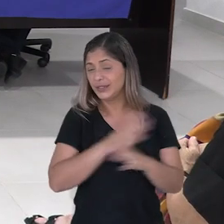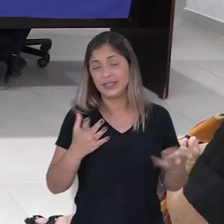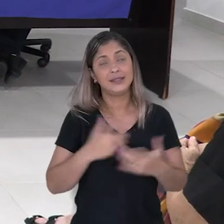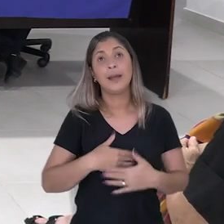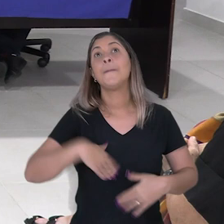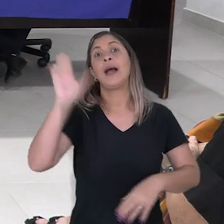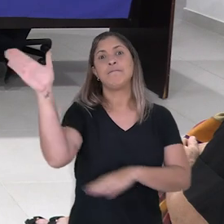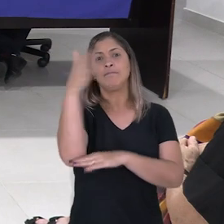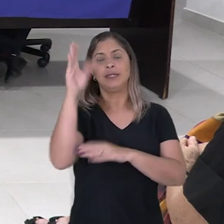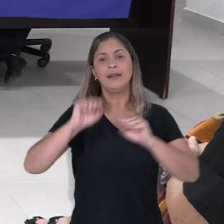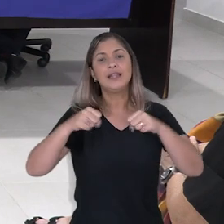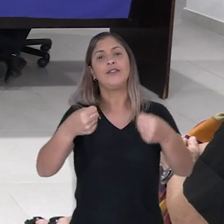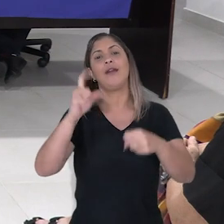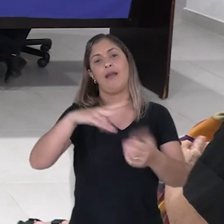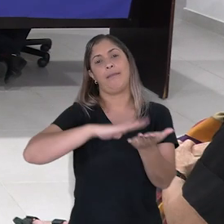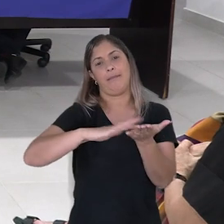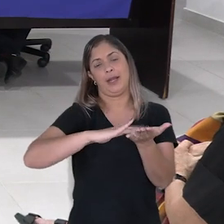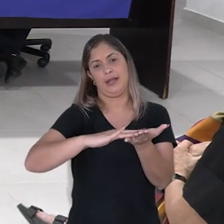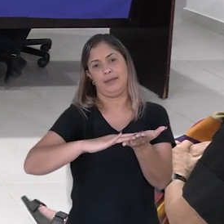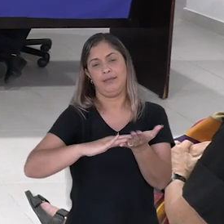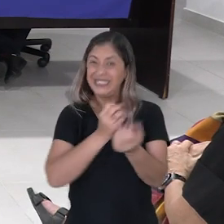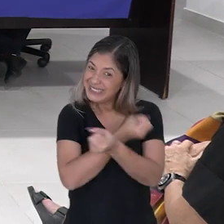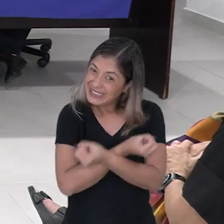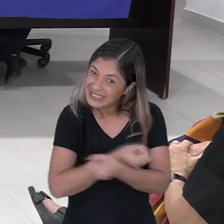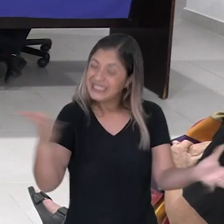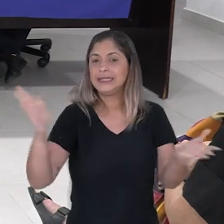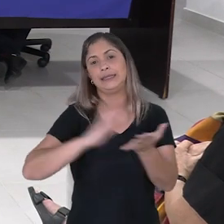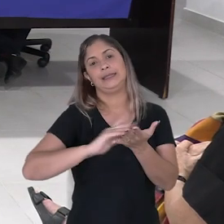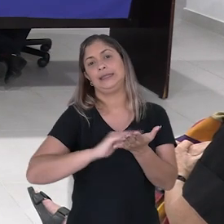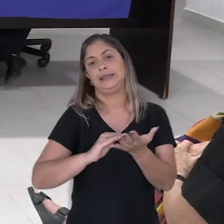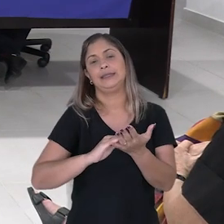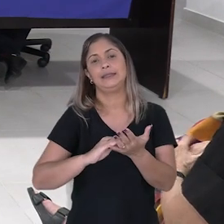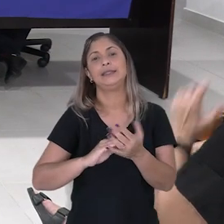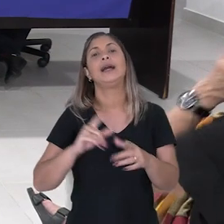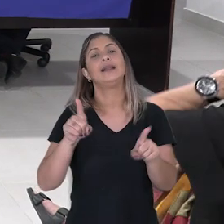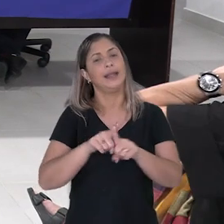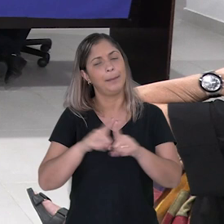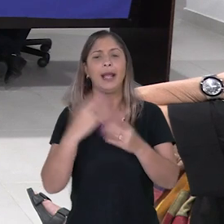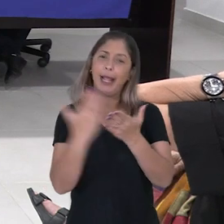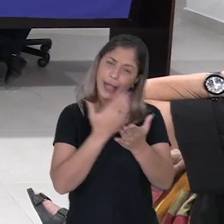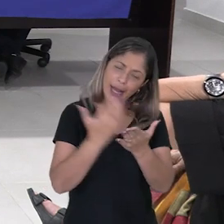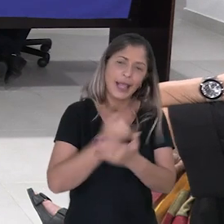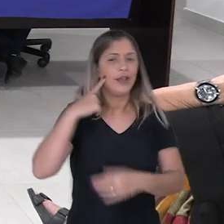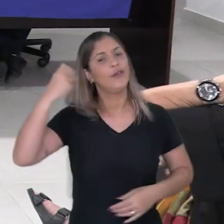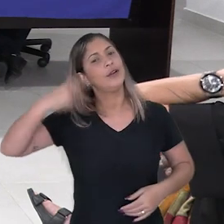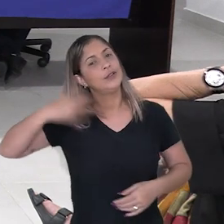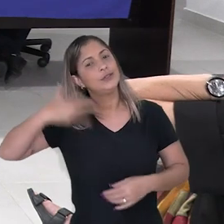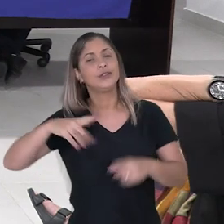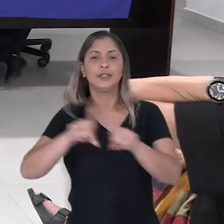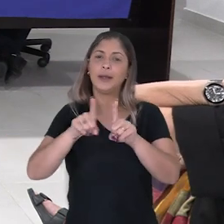nossa grande bandeira, digamos assim, é o Braille. Então, se a gente puder distribuir tudo em Braille, mesmo que tenha o livro também, audiobook, mesmo que